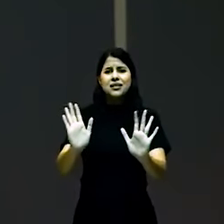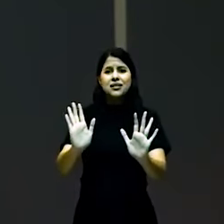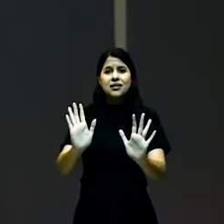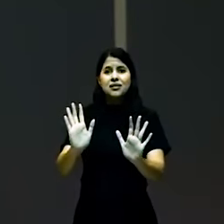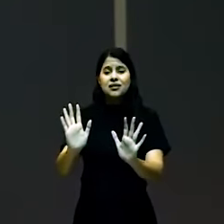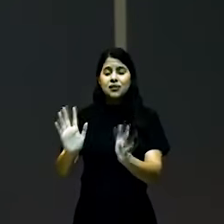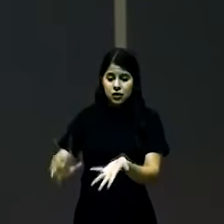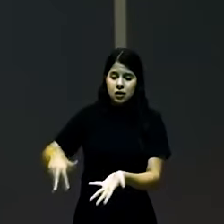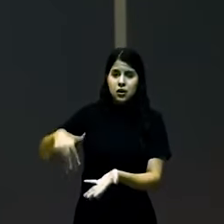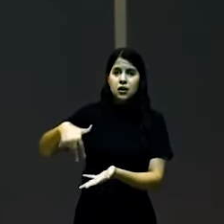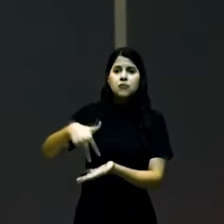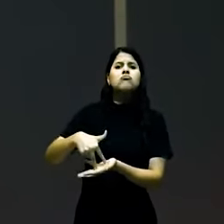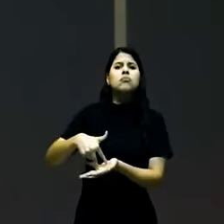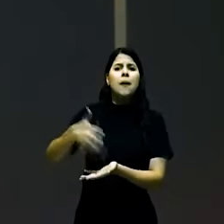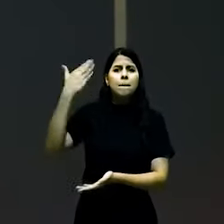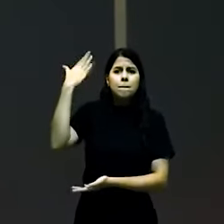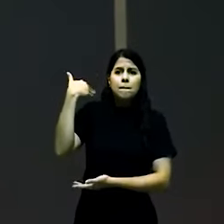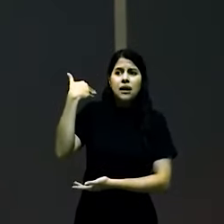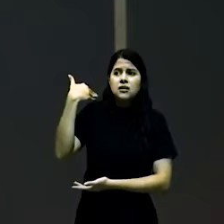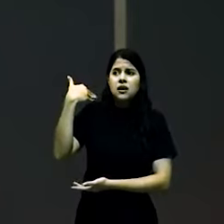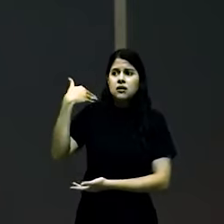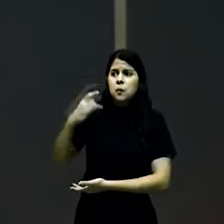Volta por esse caminho onde você trilhou.